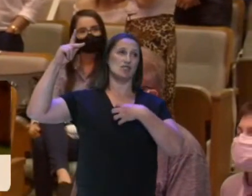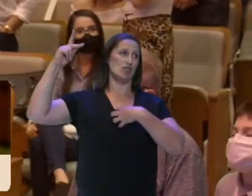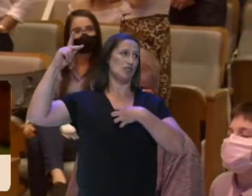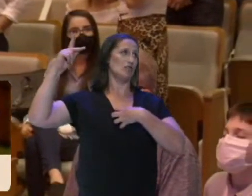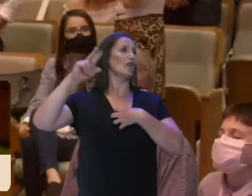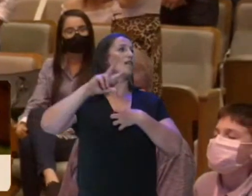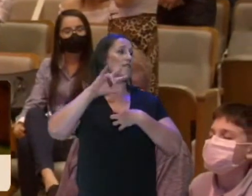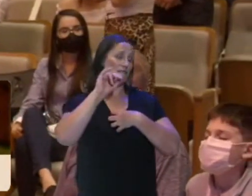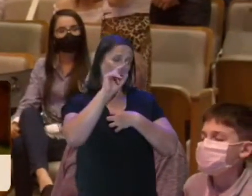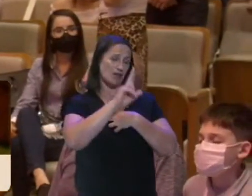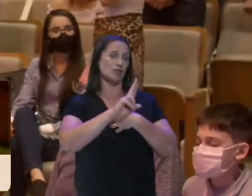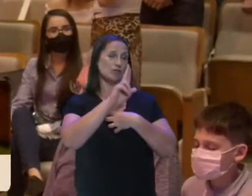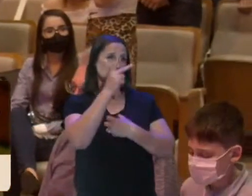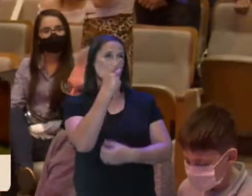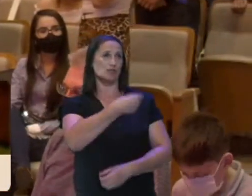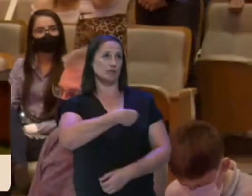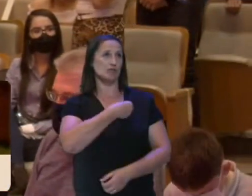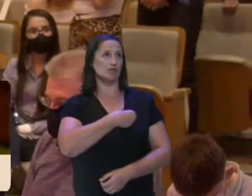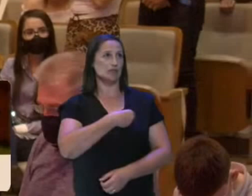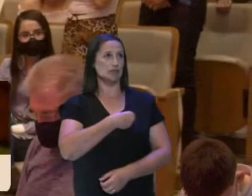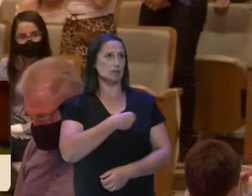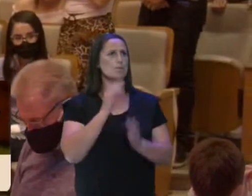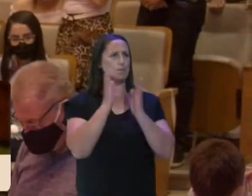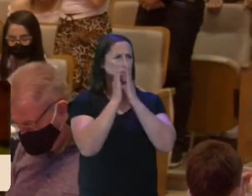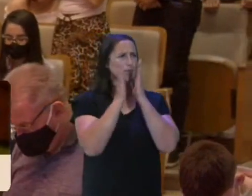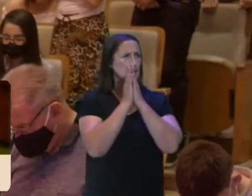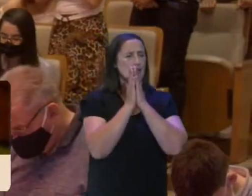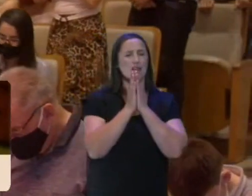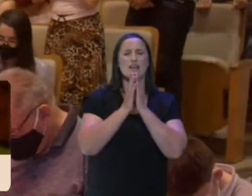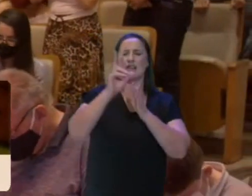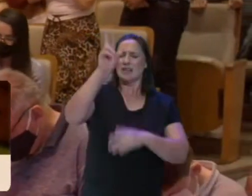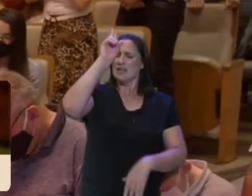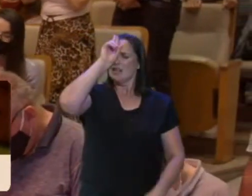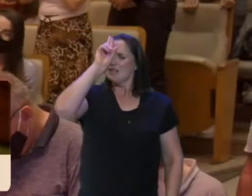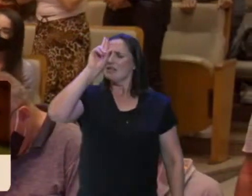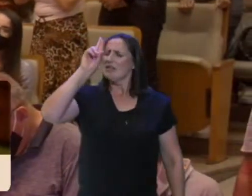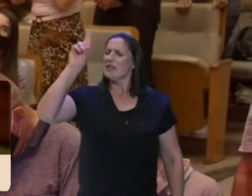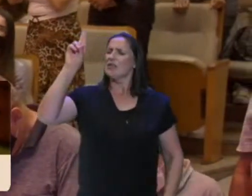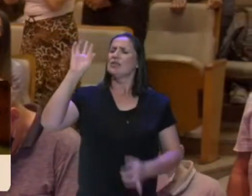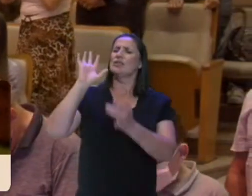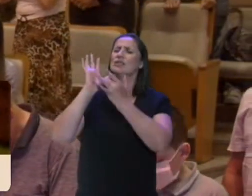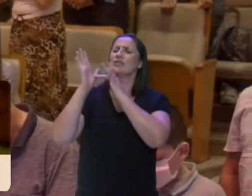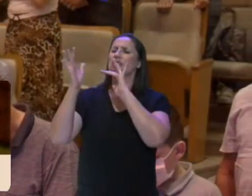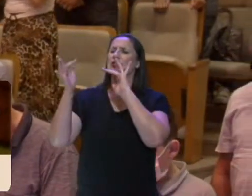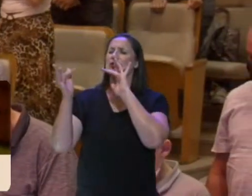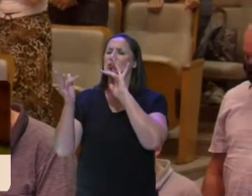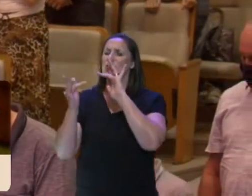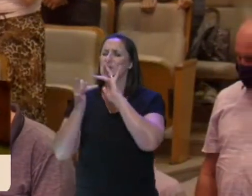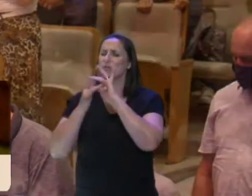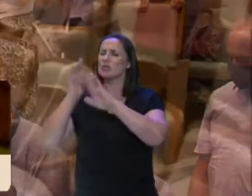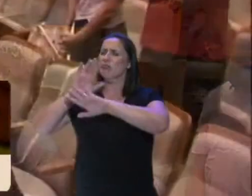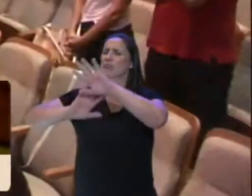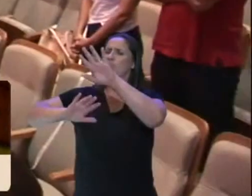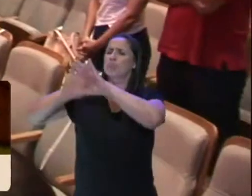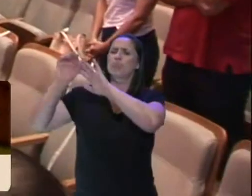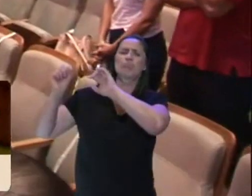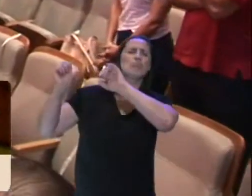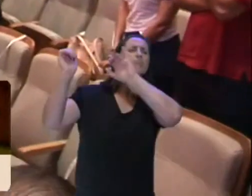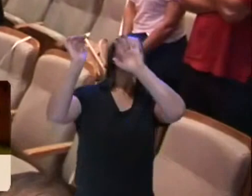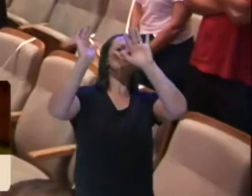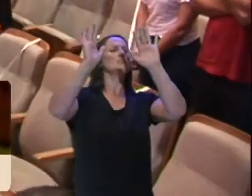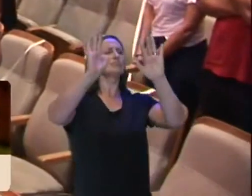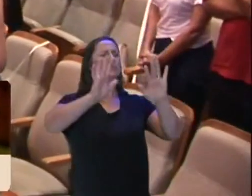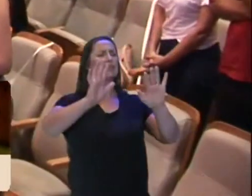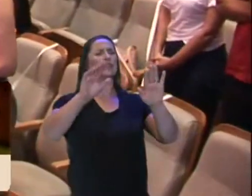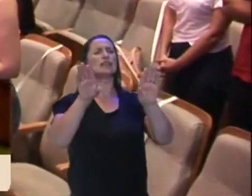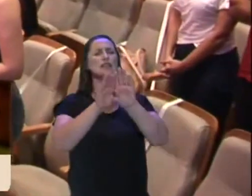nesse tempo. Senhor Jesus, eu estou estendendo as minhas mãos sobre esse povo que está aqui, e sobre aqueles que estão em